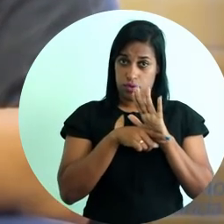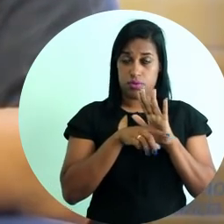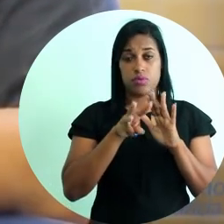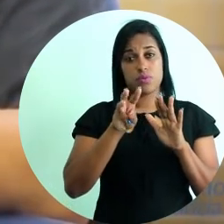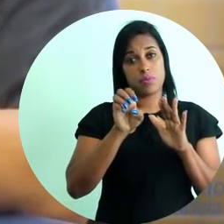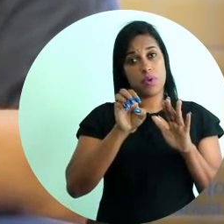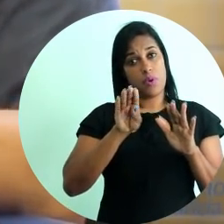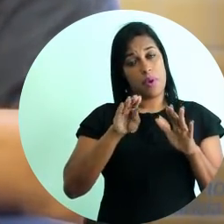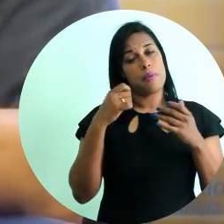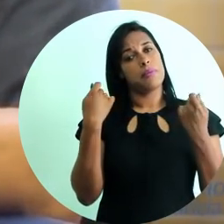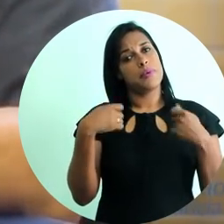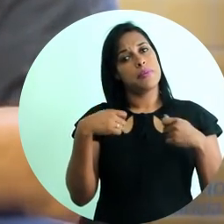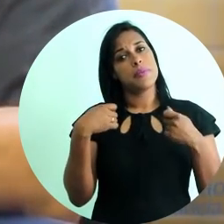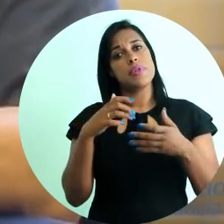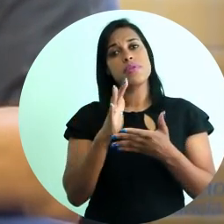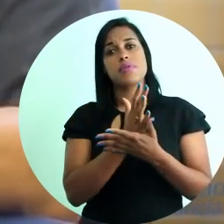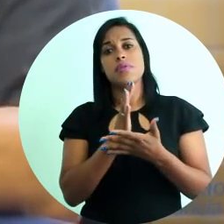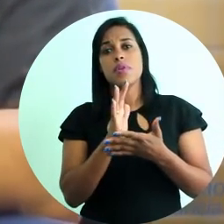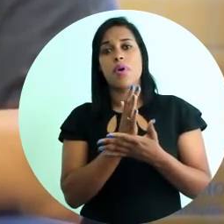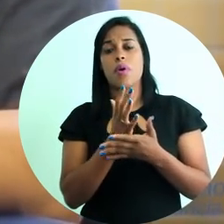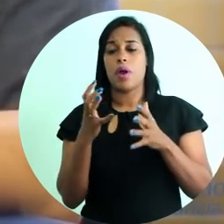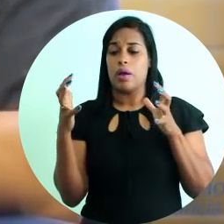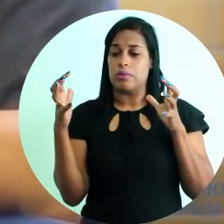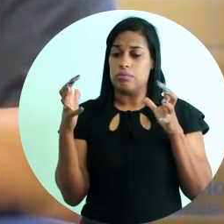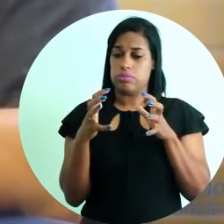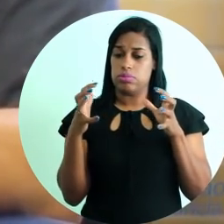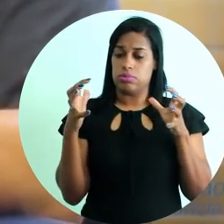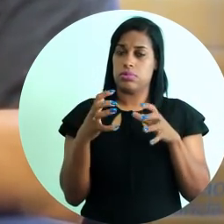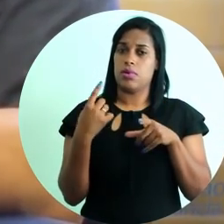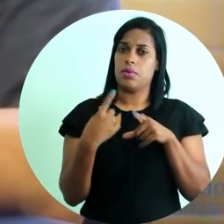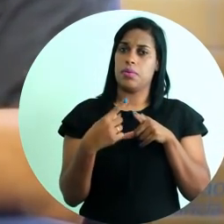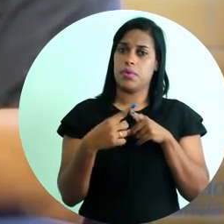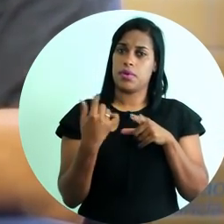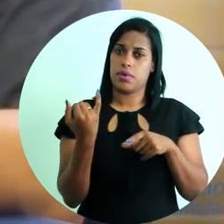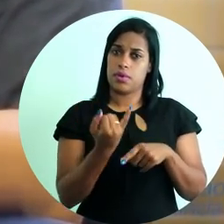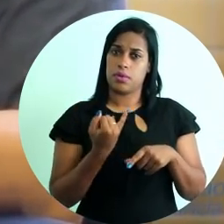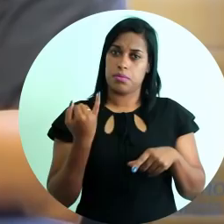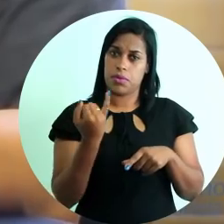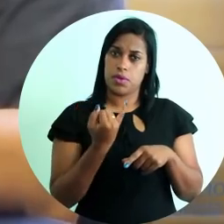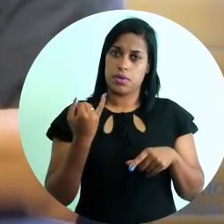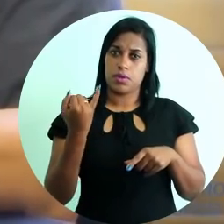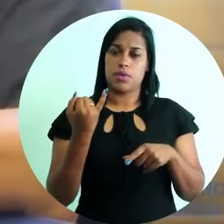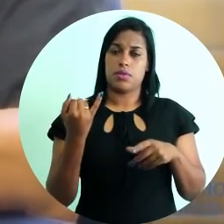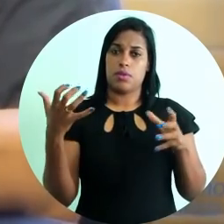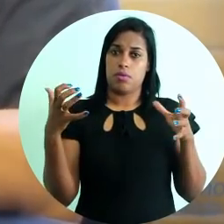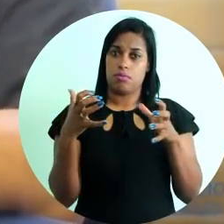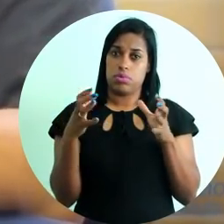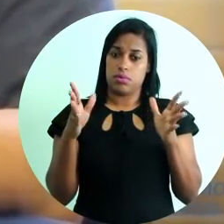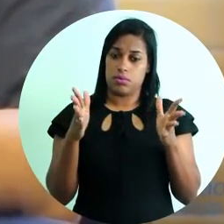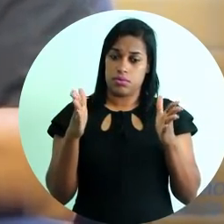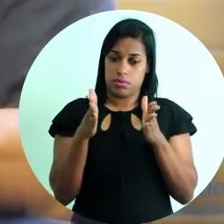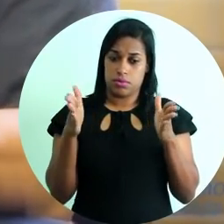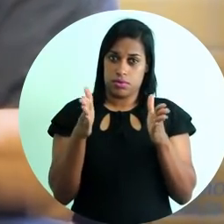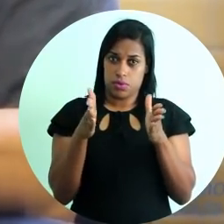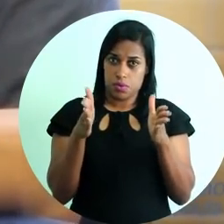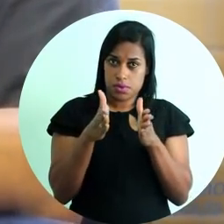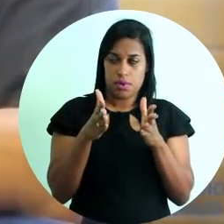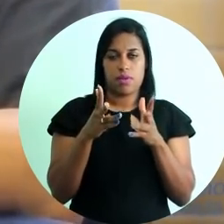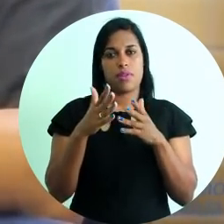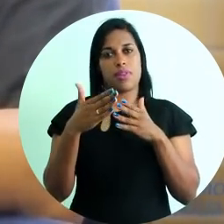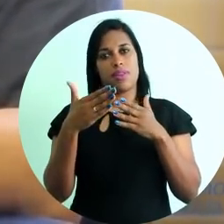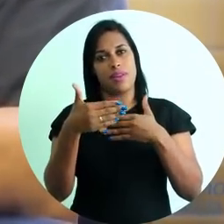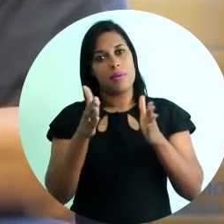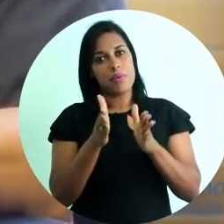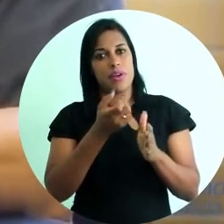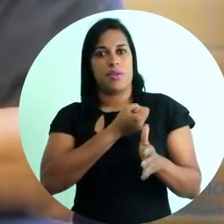web, precisam de algum nível de compressão. Por que é importante comprimir uma imagem? Para reduzir o seu tamanho. Você já deve ter experiência